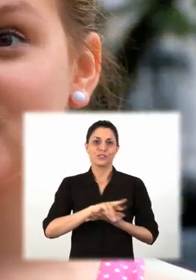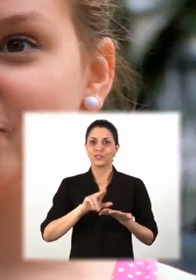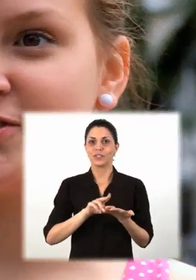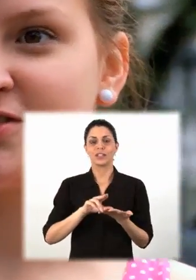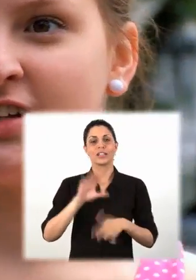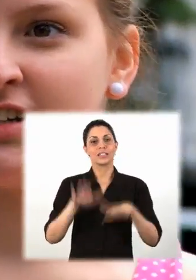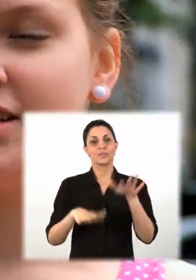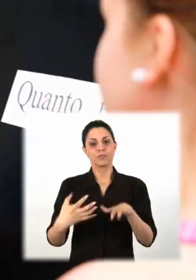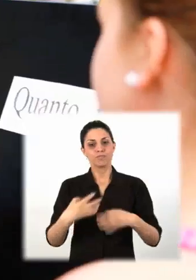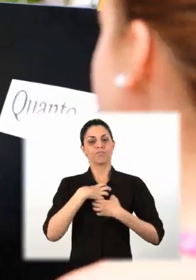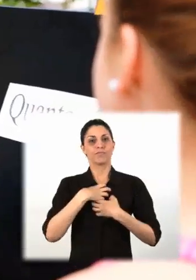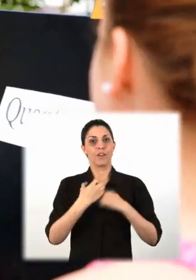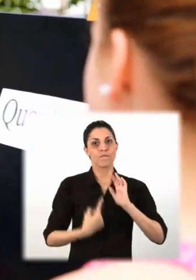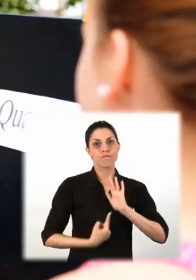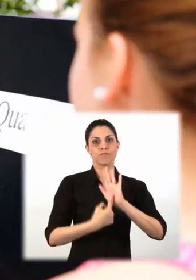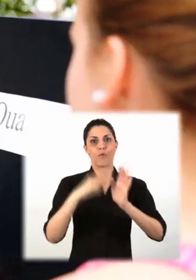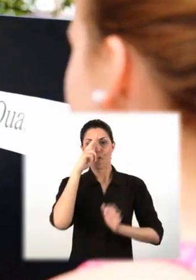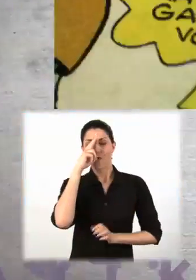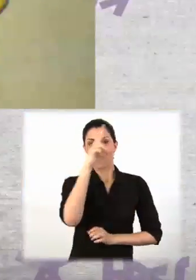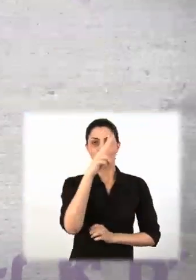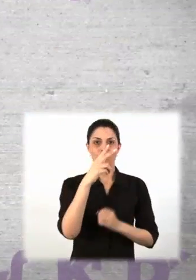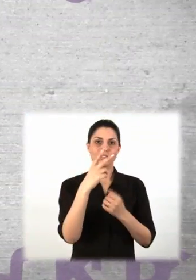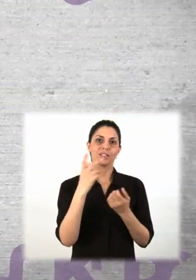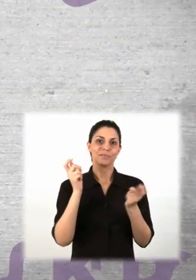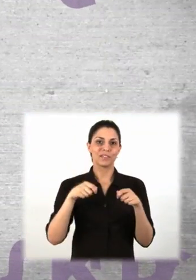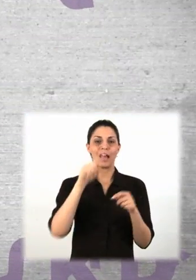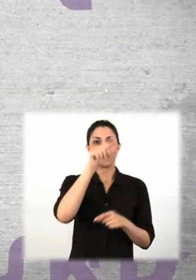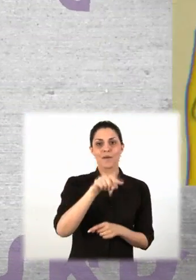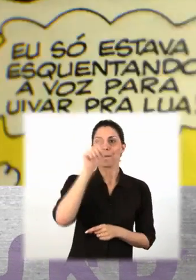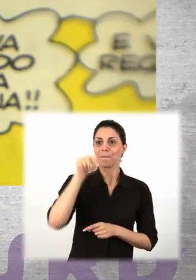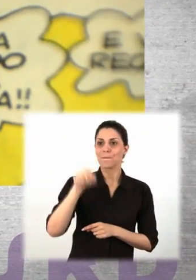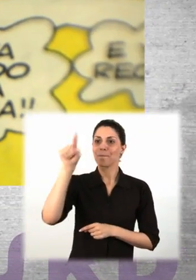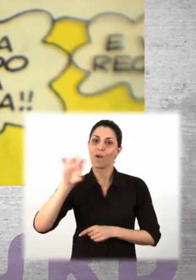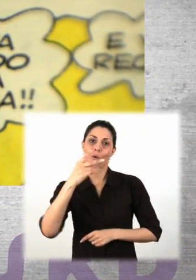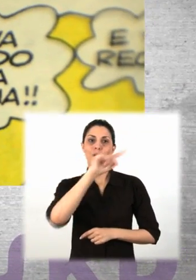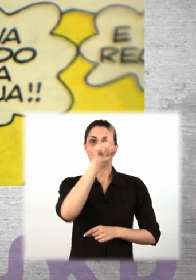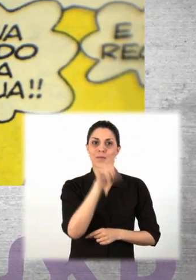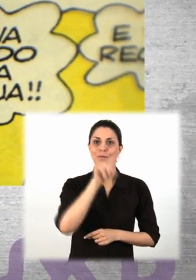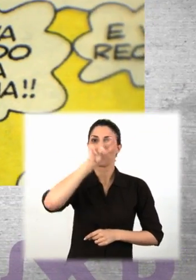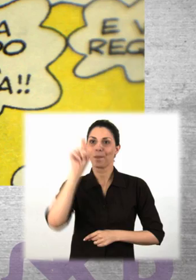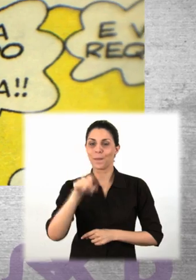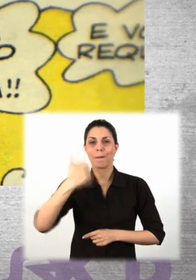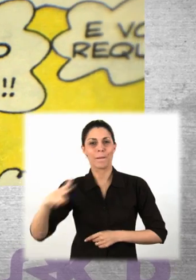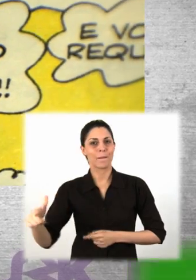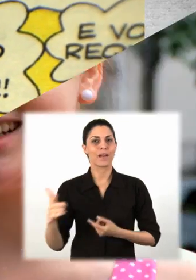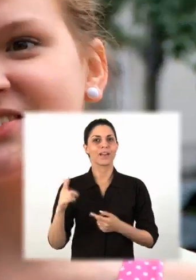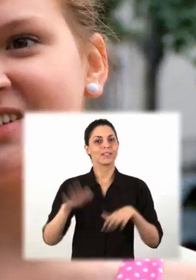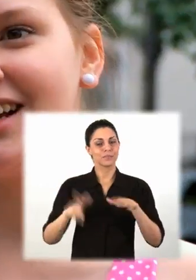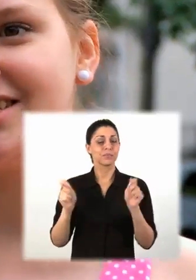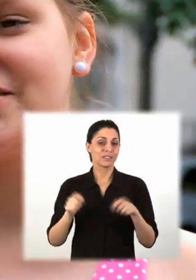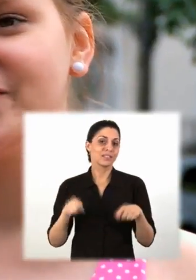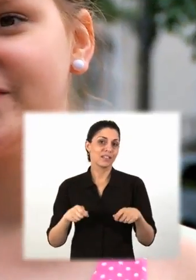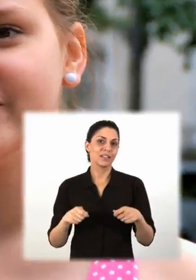dois corriqueiro. juntos. E dependendo da ênfase que a gente quer dar, nós colocamos ou várias interrogações ou várias exclamações. Você já não viu? anotei